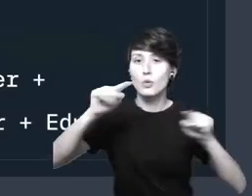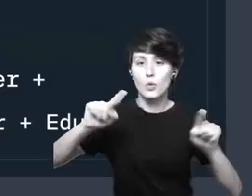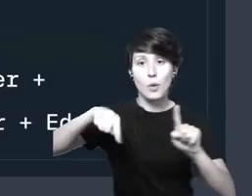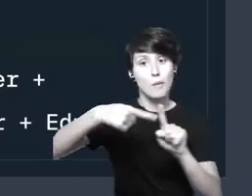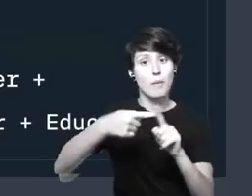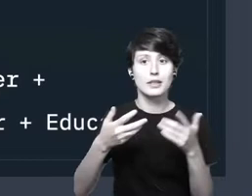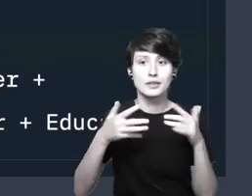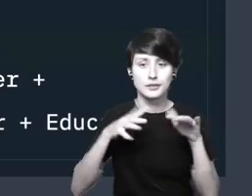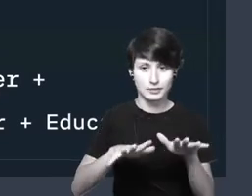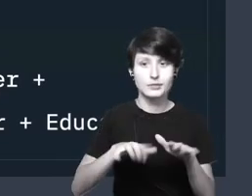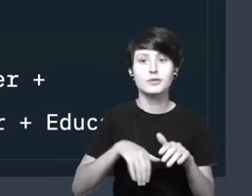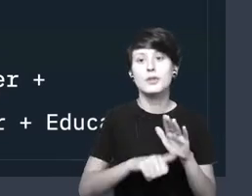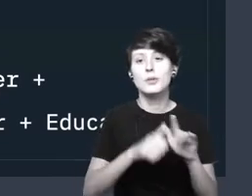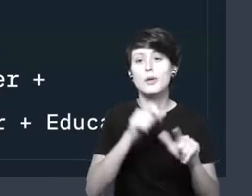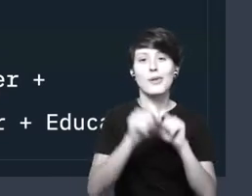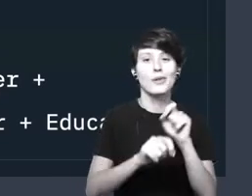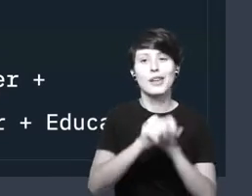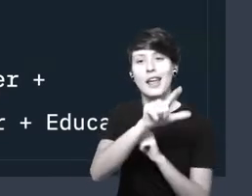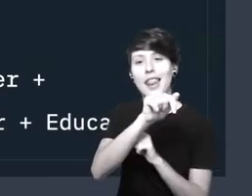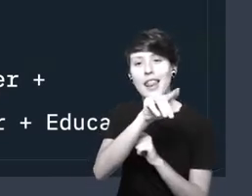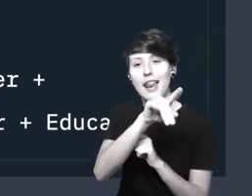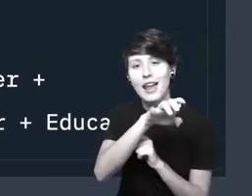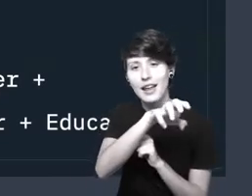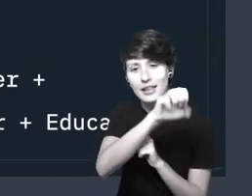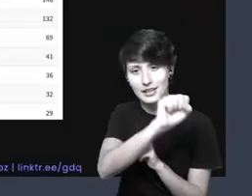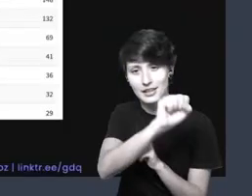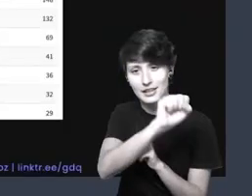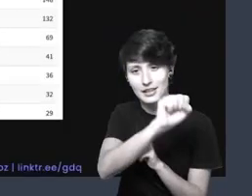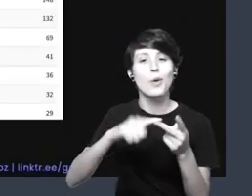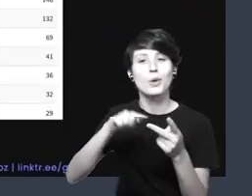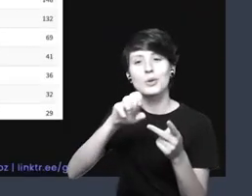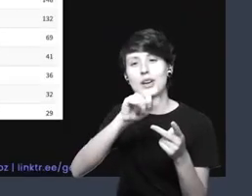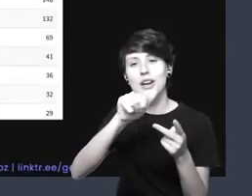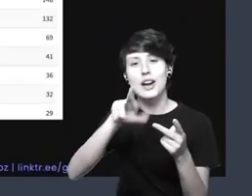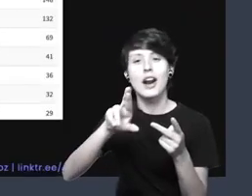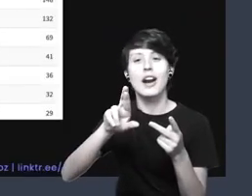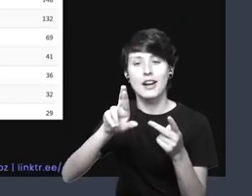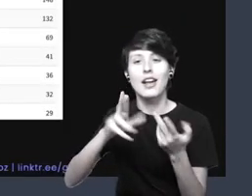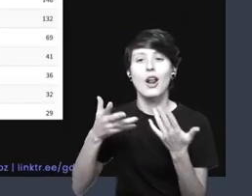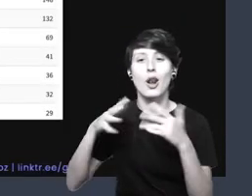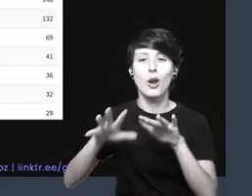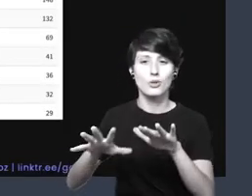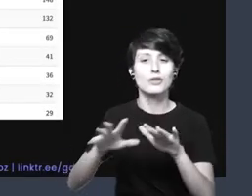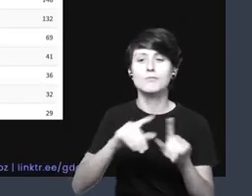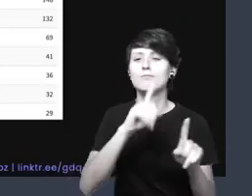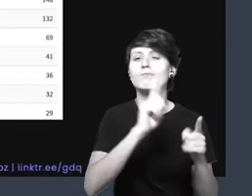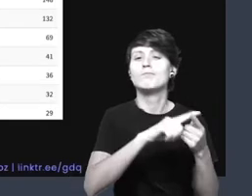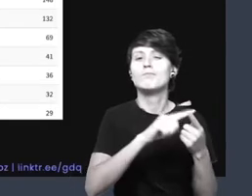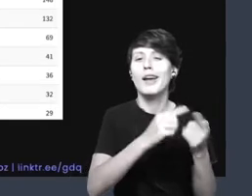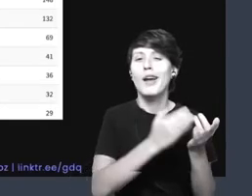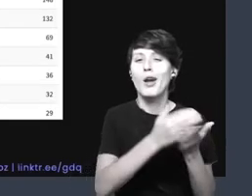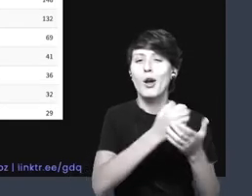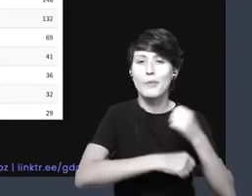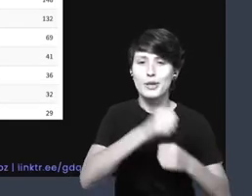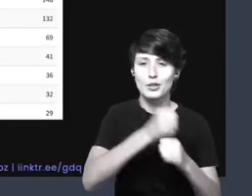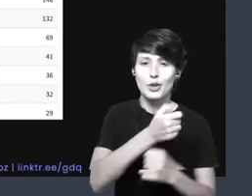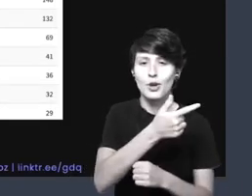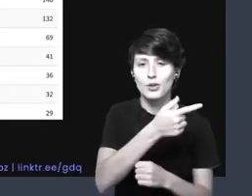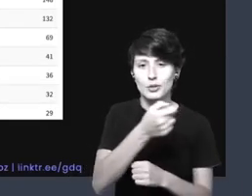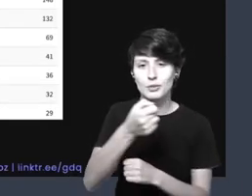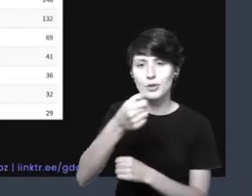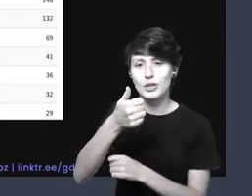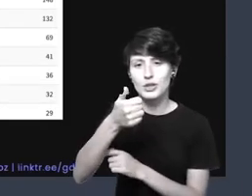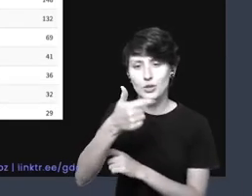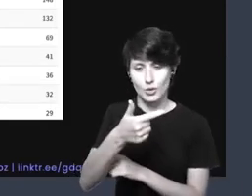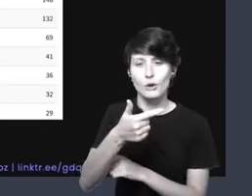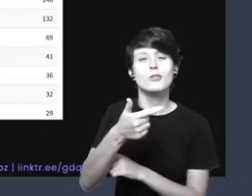War Ladies e o segundo é AI Inclusive. O War Ladies ele começou lá em 2012, eu fundei ele em 2012, e